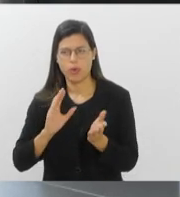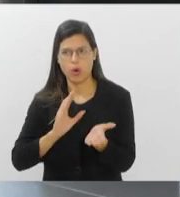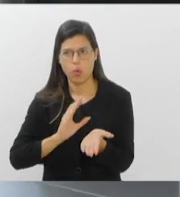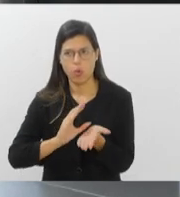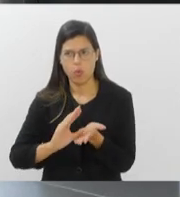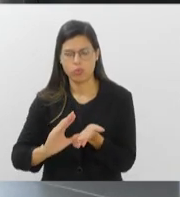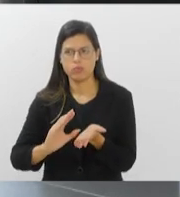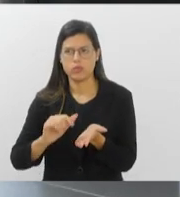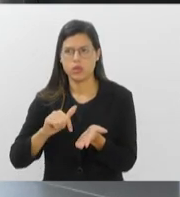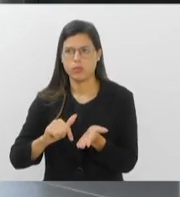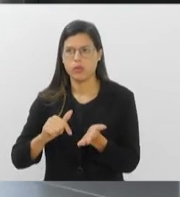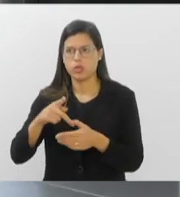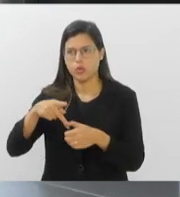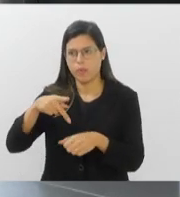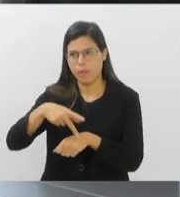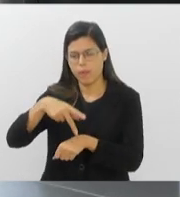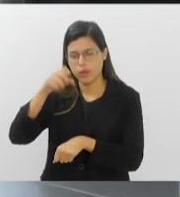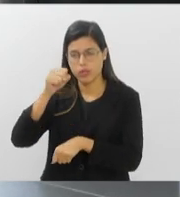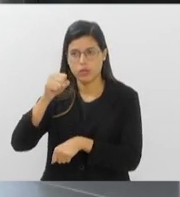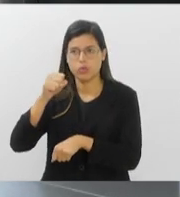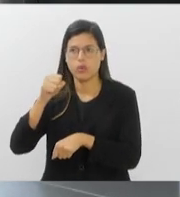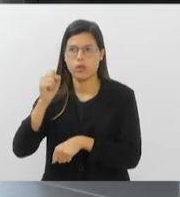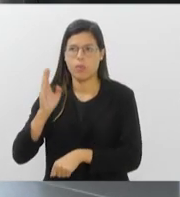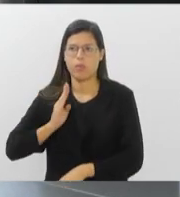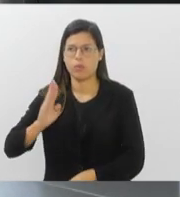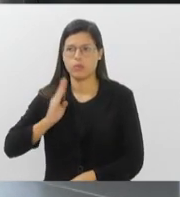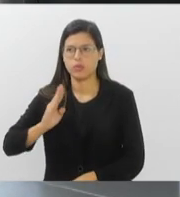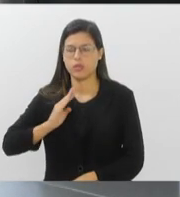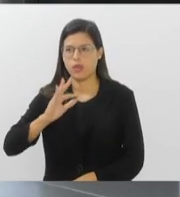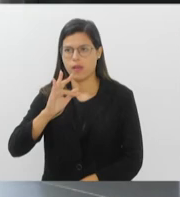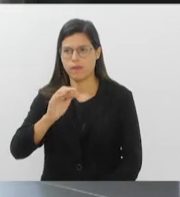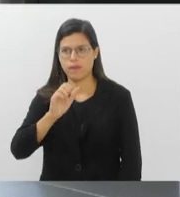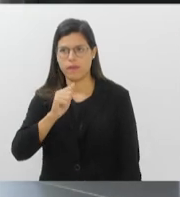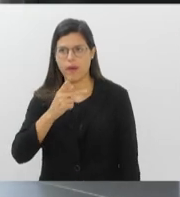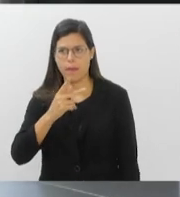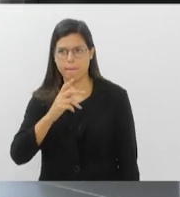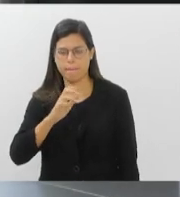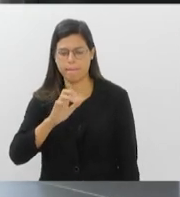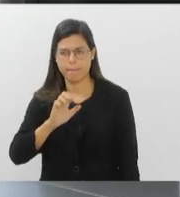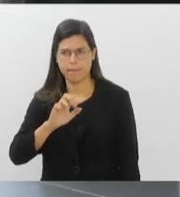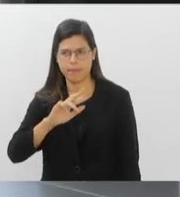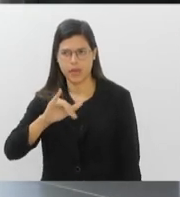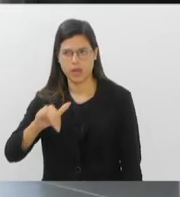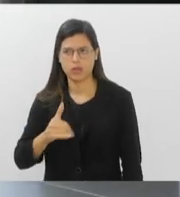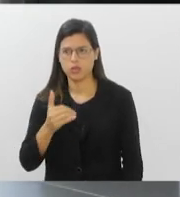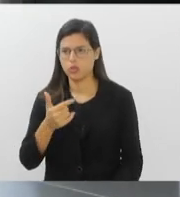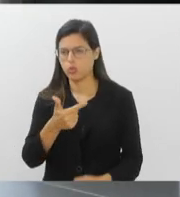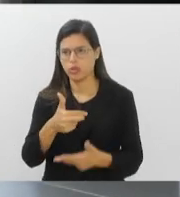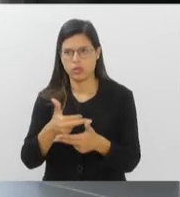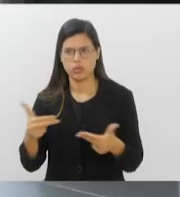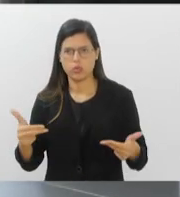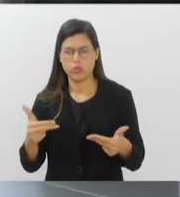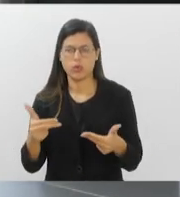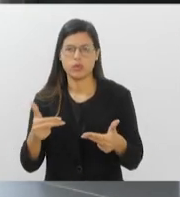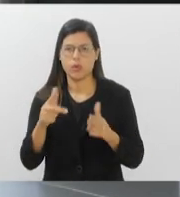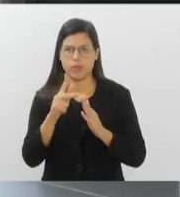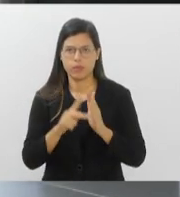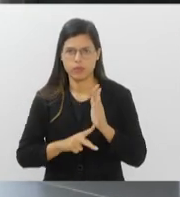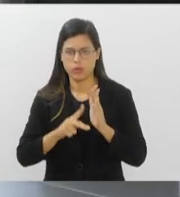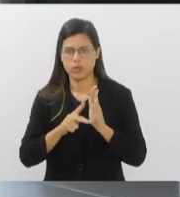de pós-graduandos bolsistas da FAPERJ pelo Regime Geral de Previdência Social e da outras providências. O projeto foi retirado pelo relator